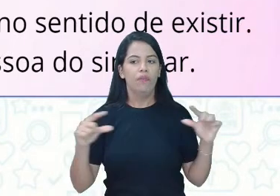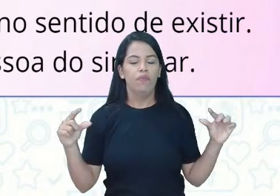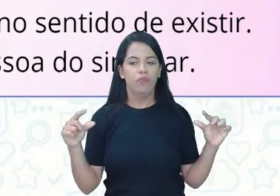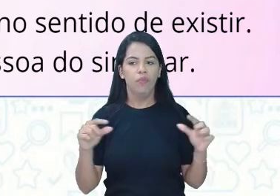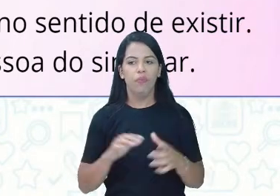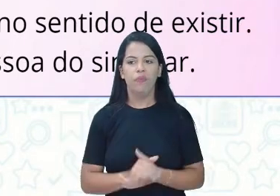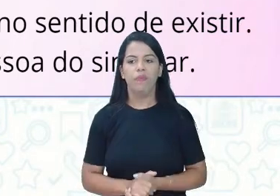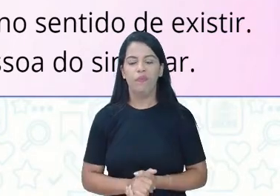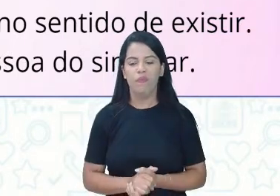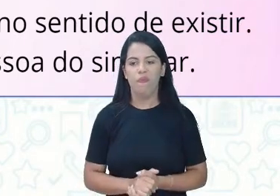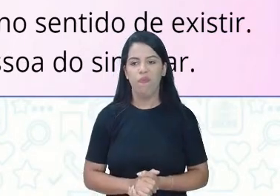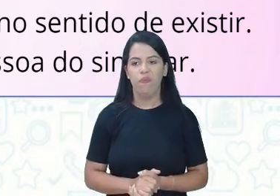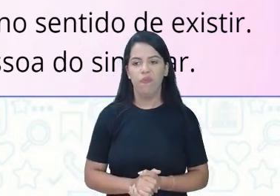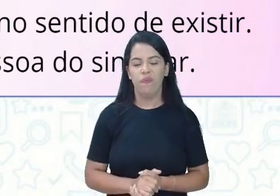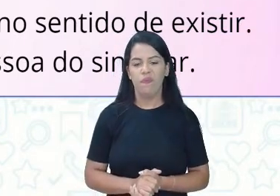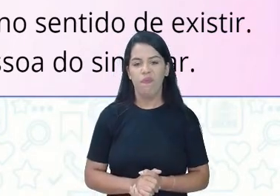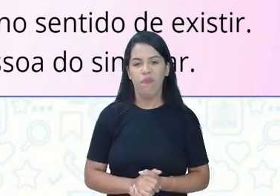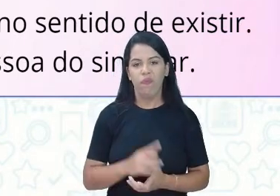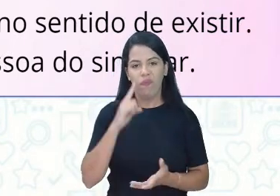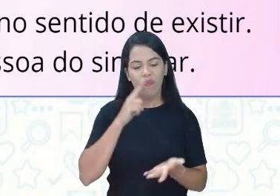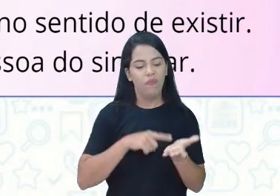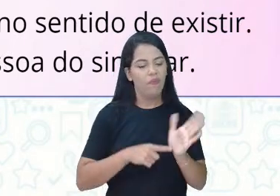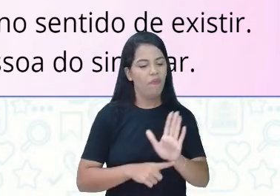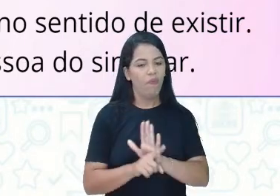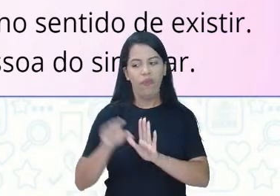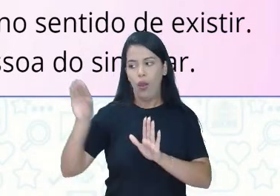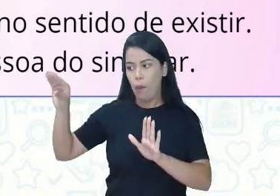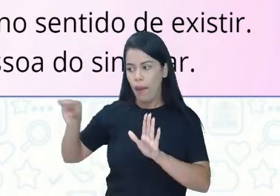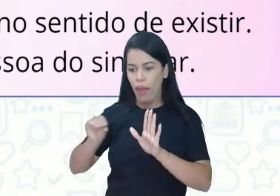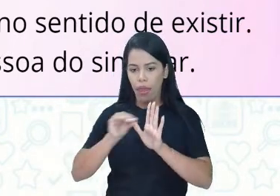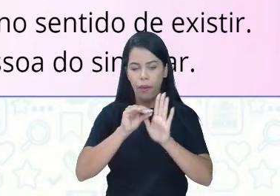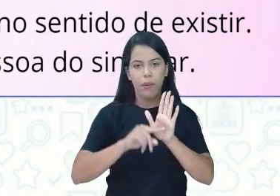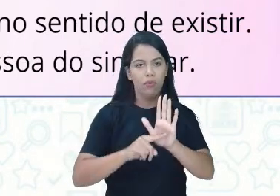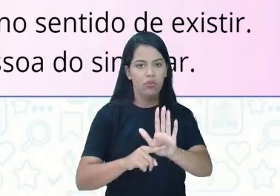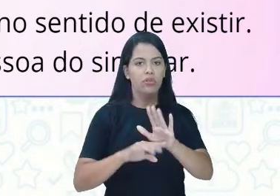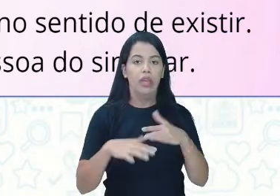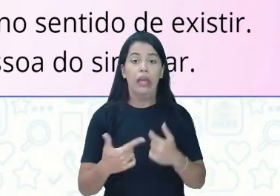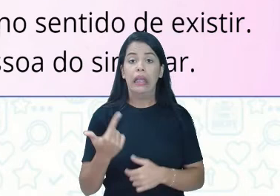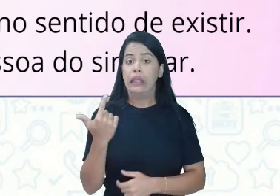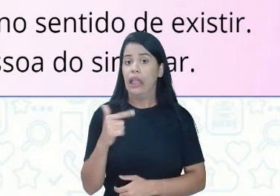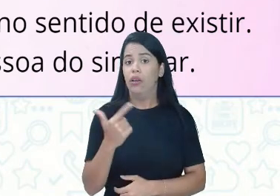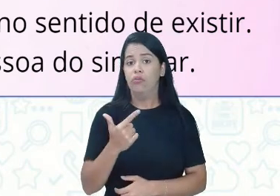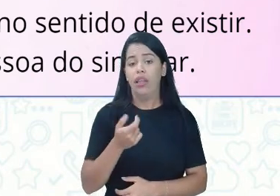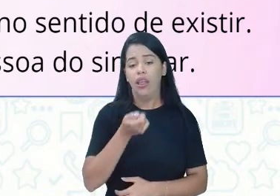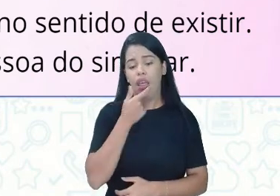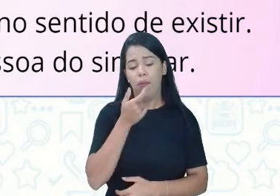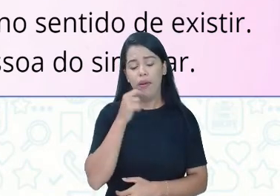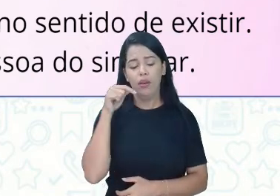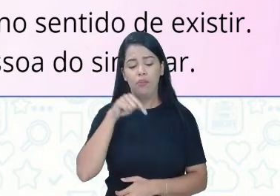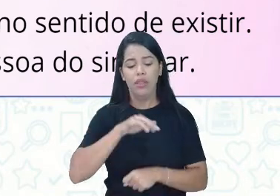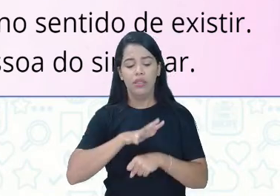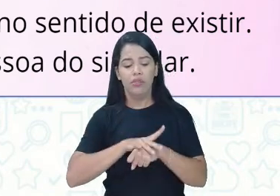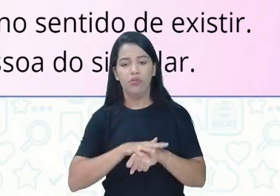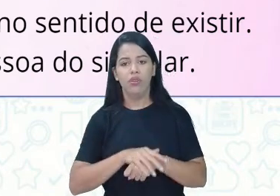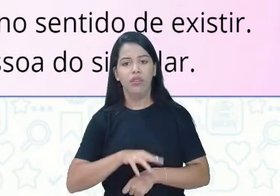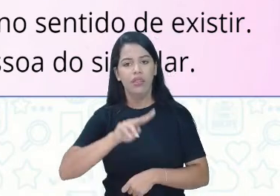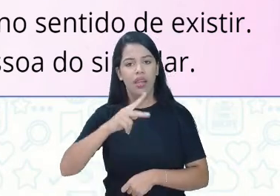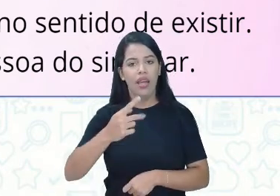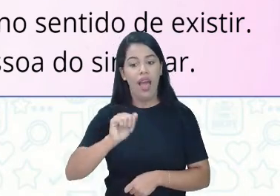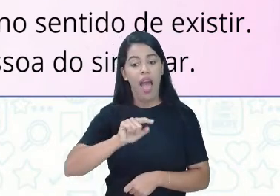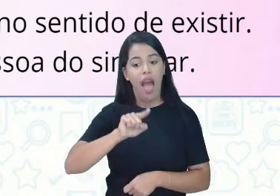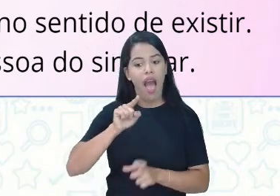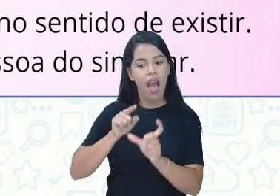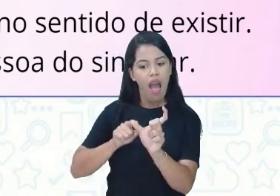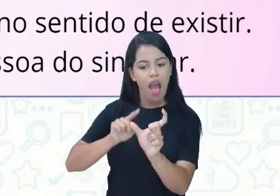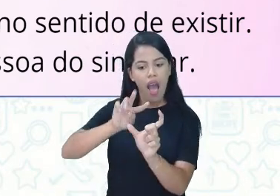grifado. E eu trouxe ela aqui de volta, recuperei a frase, ó. Não há remédio para esta doença. Esse há aqui, ele está no sentido